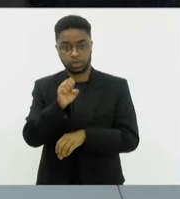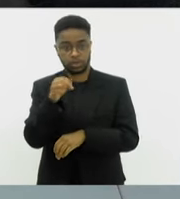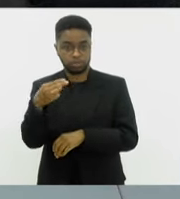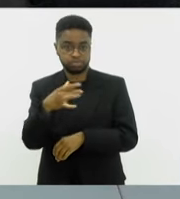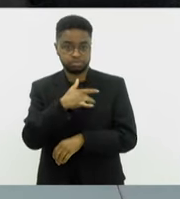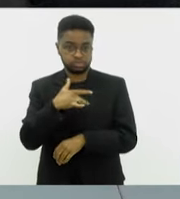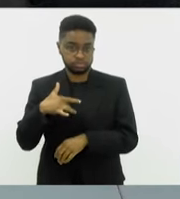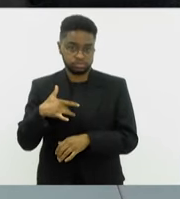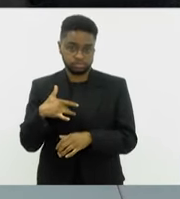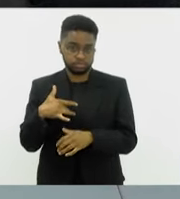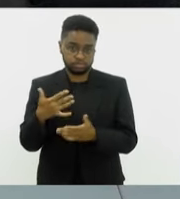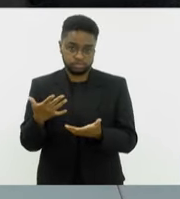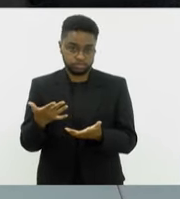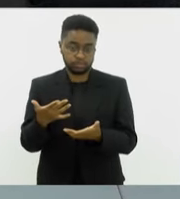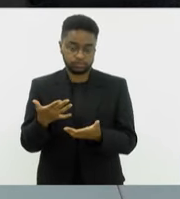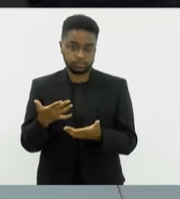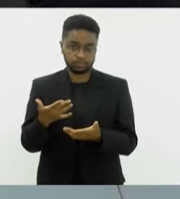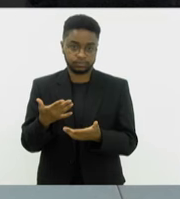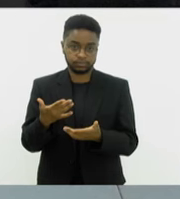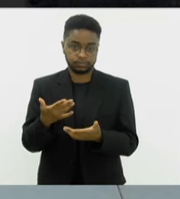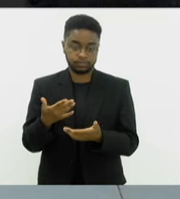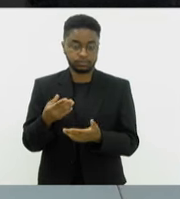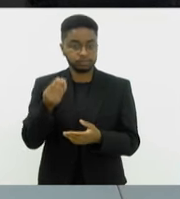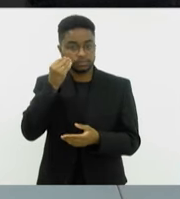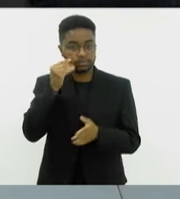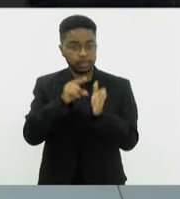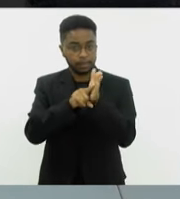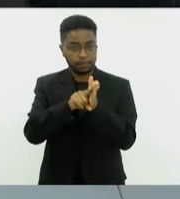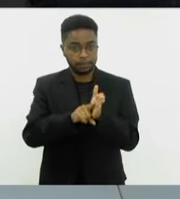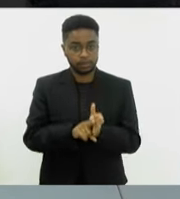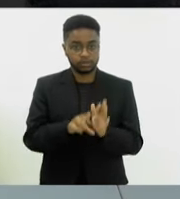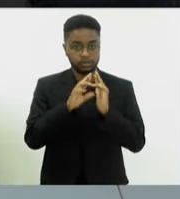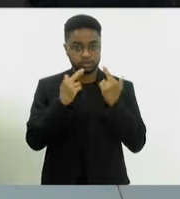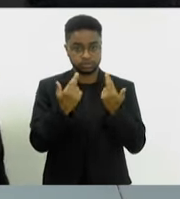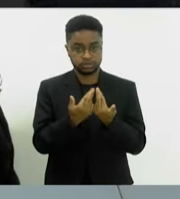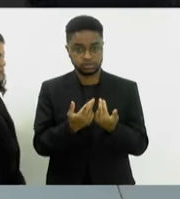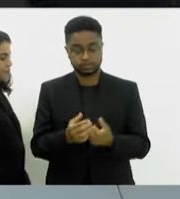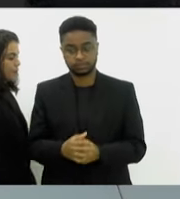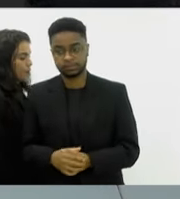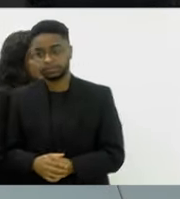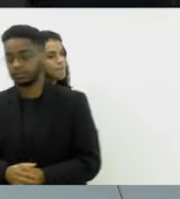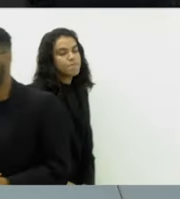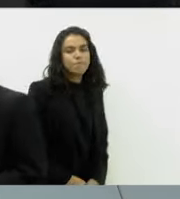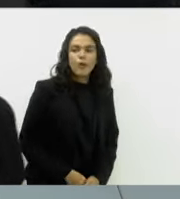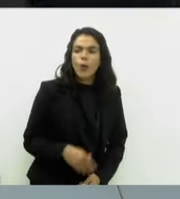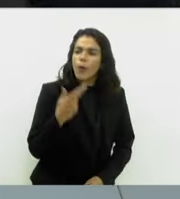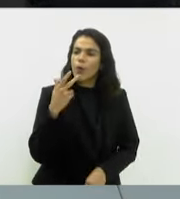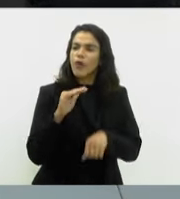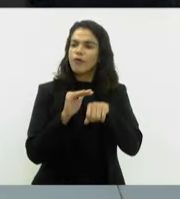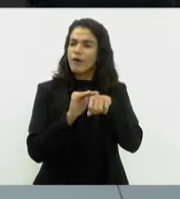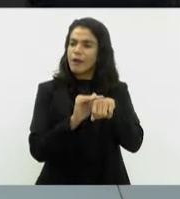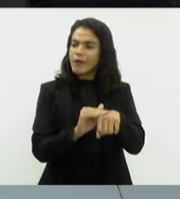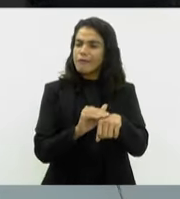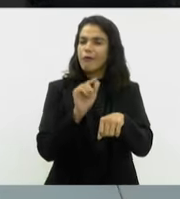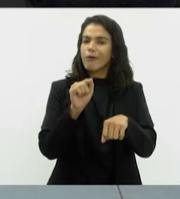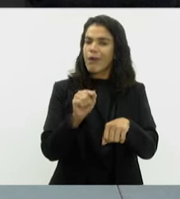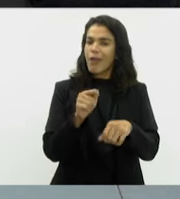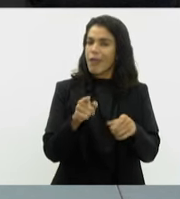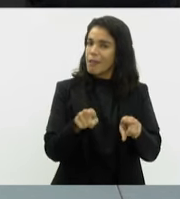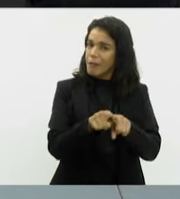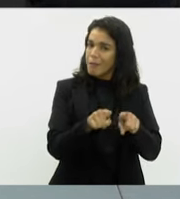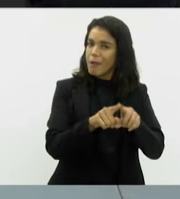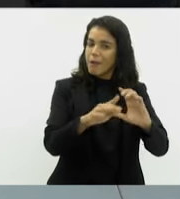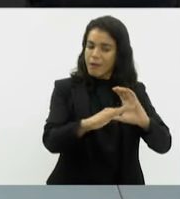de saúde para fazer a auditoria. O que eu disse para ele, basta que ele também caminhe para